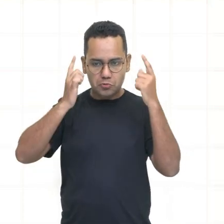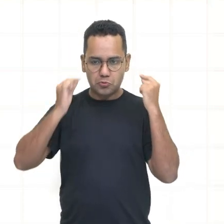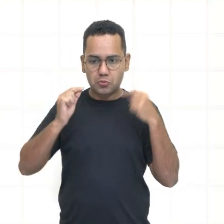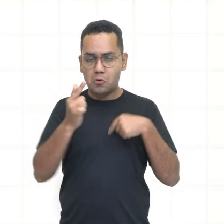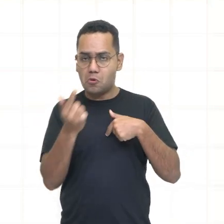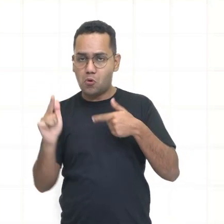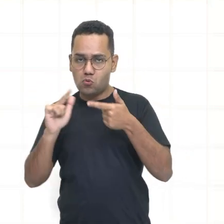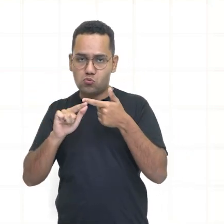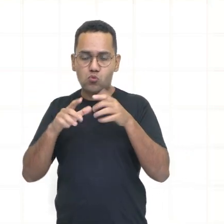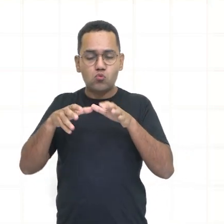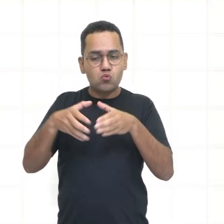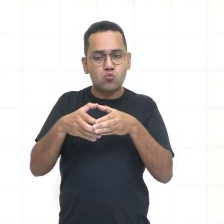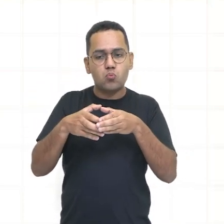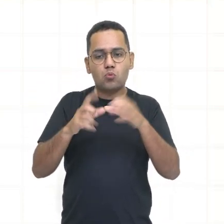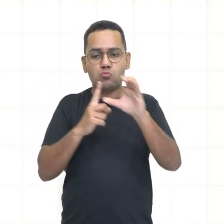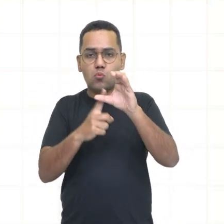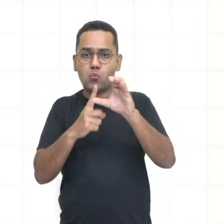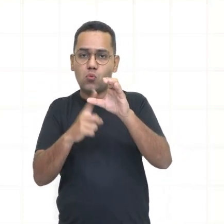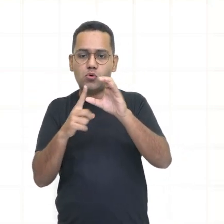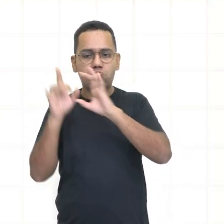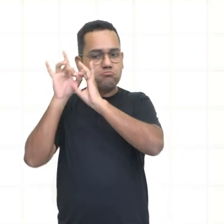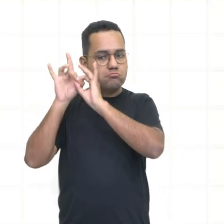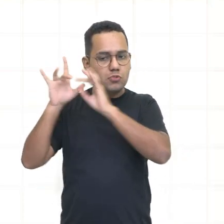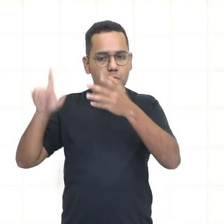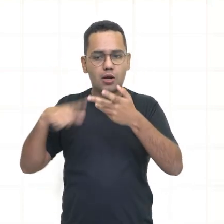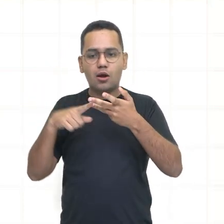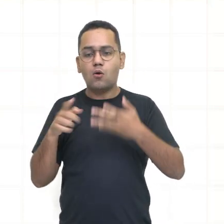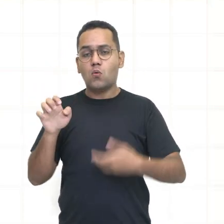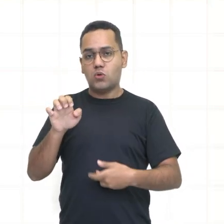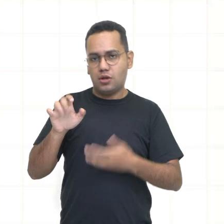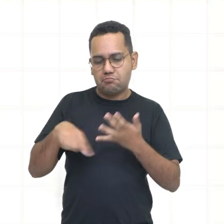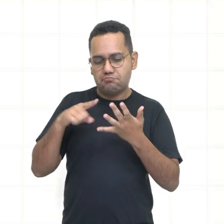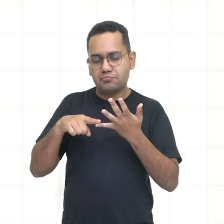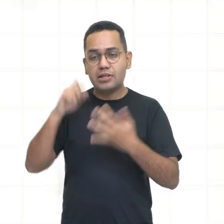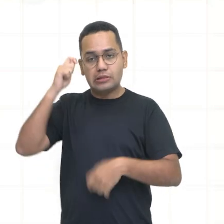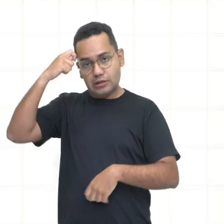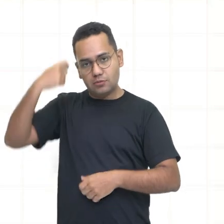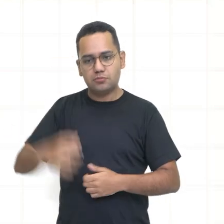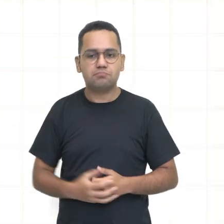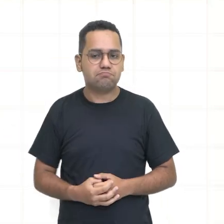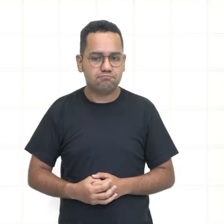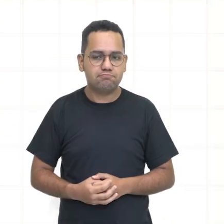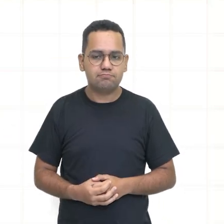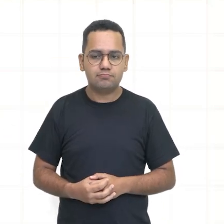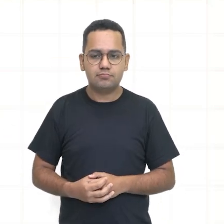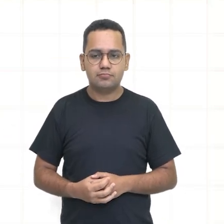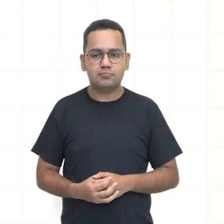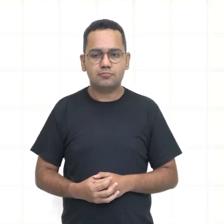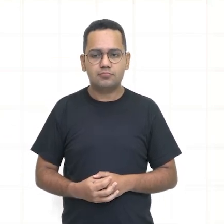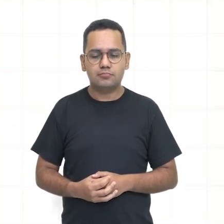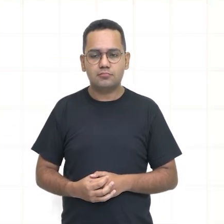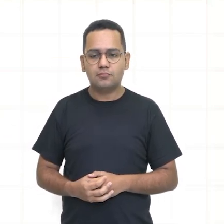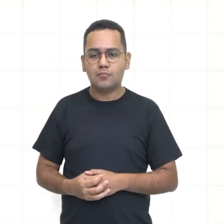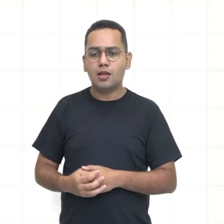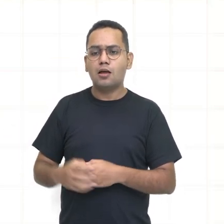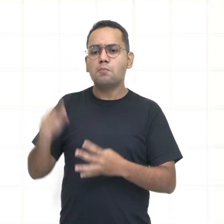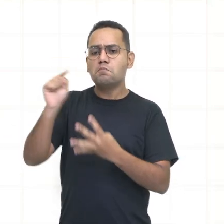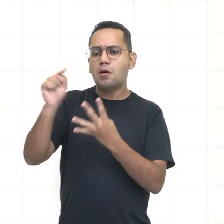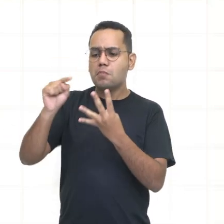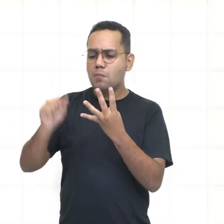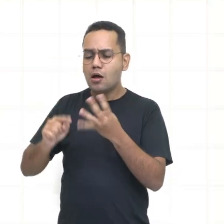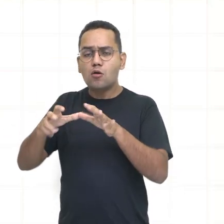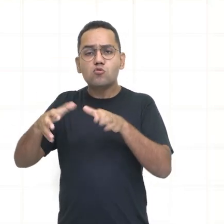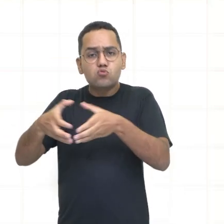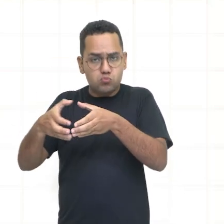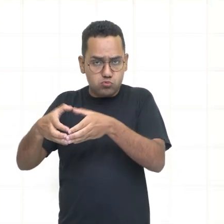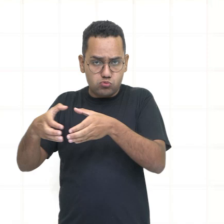os comunistas liberais, quanto os homossexuais e também os negros, que eram considerados aí grupos de